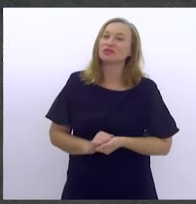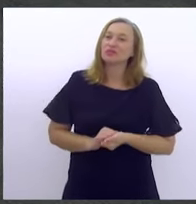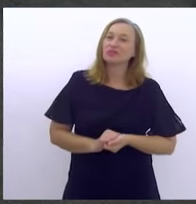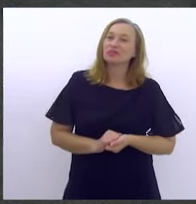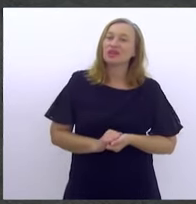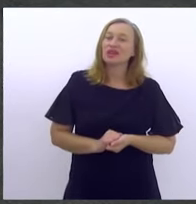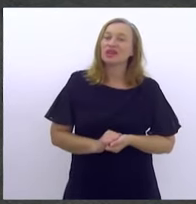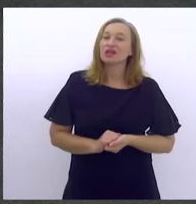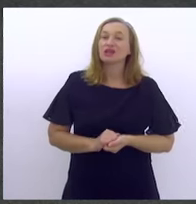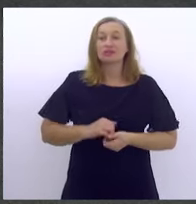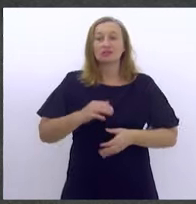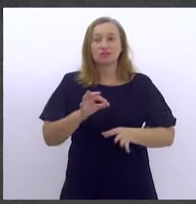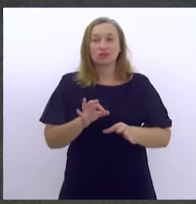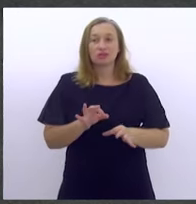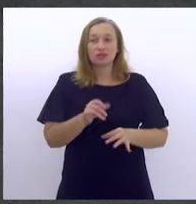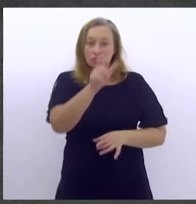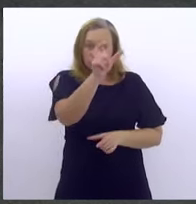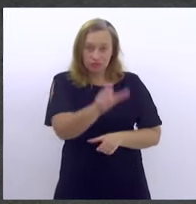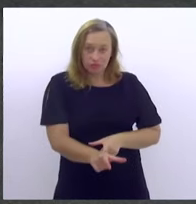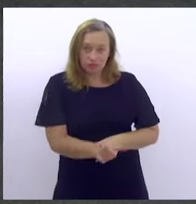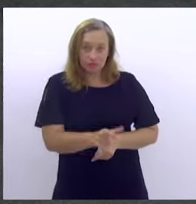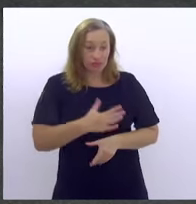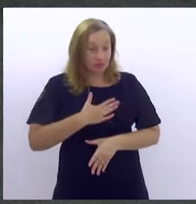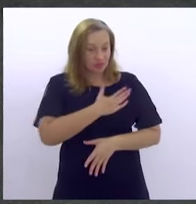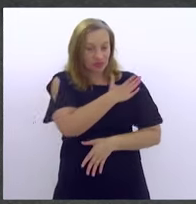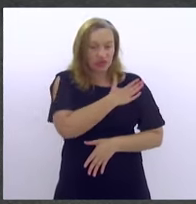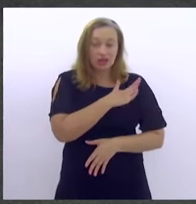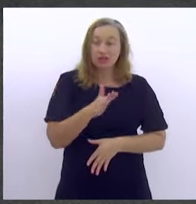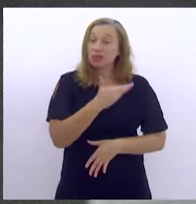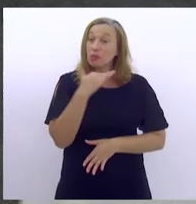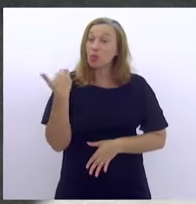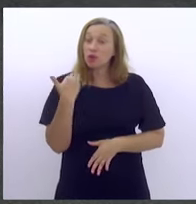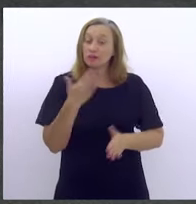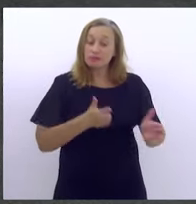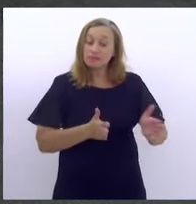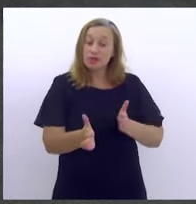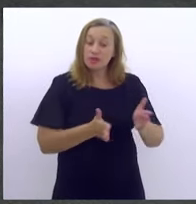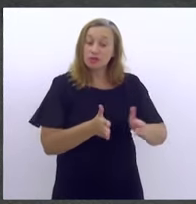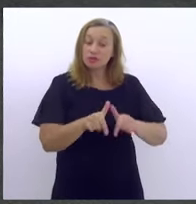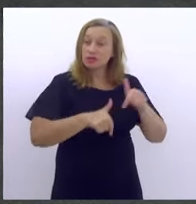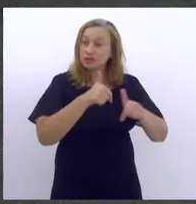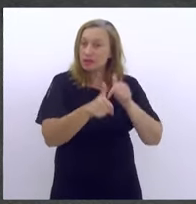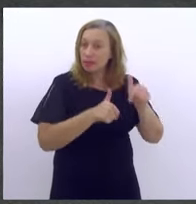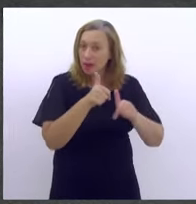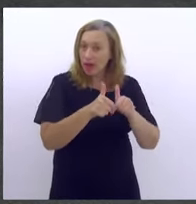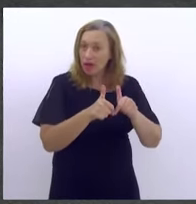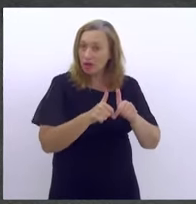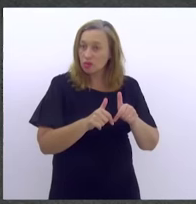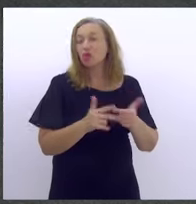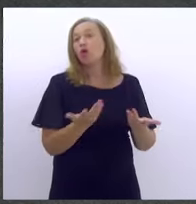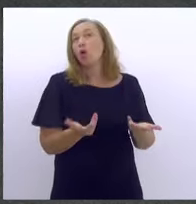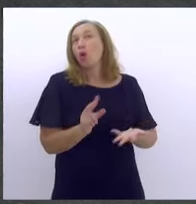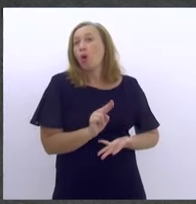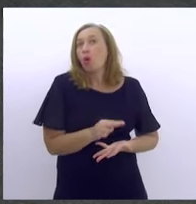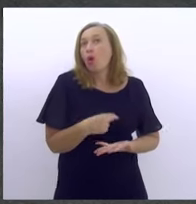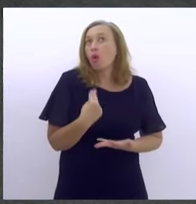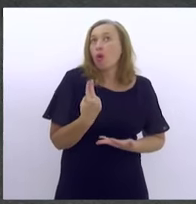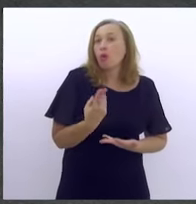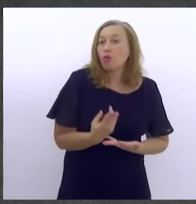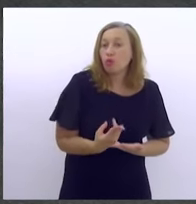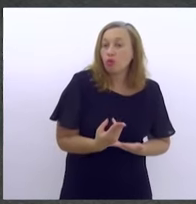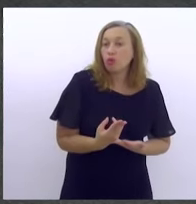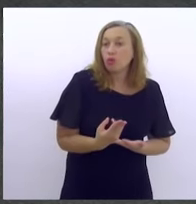do militar, que o fato de ter morrido em serviço, ou estar vitimado, ou estar, né,